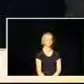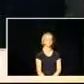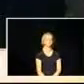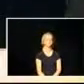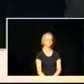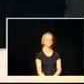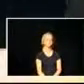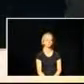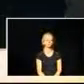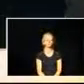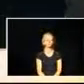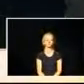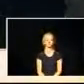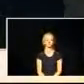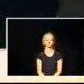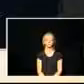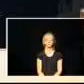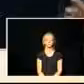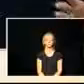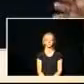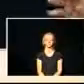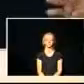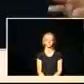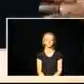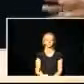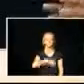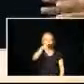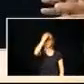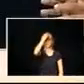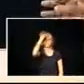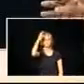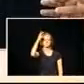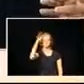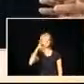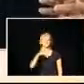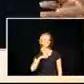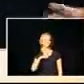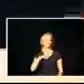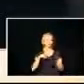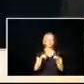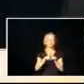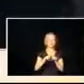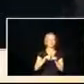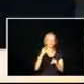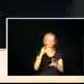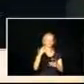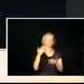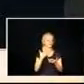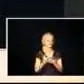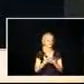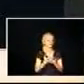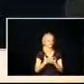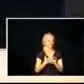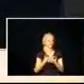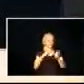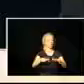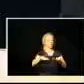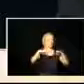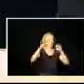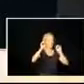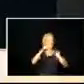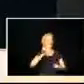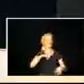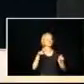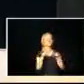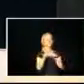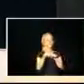próprio. A prefeitura tem o orçamento dela. E a Câmara Municipal também tem o orçamento.